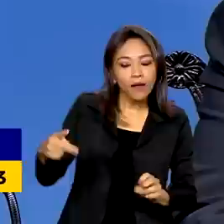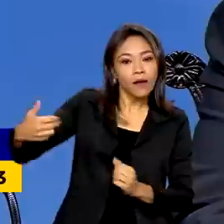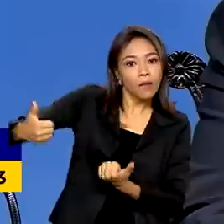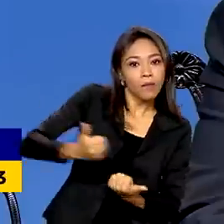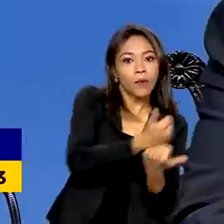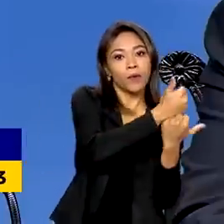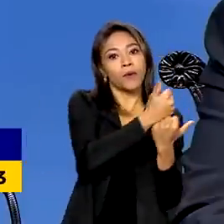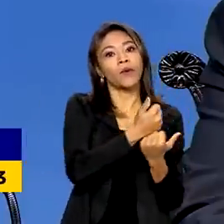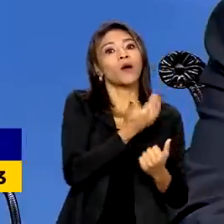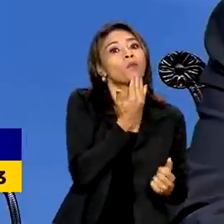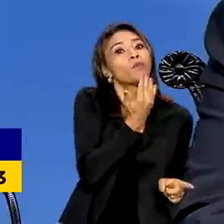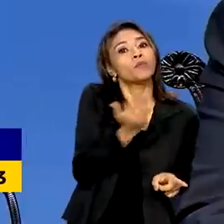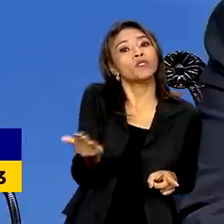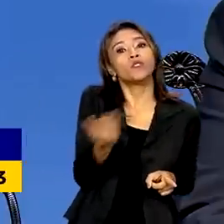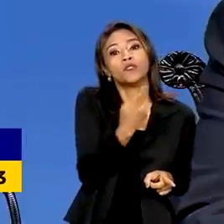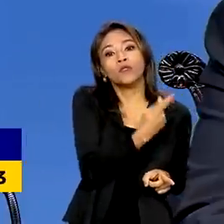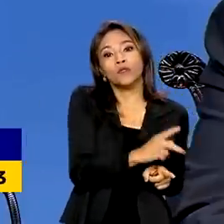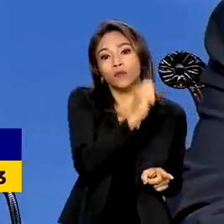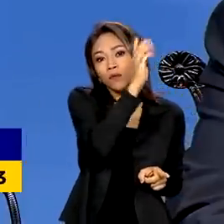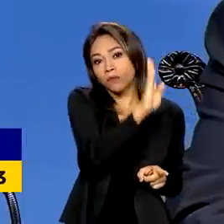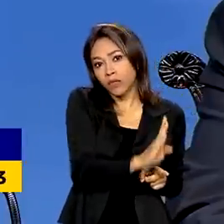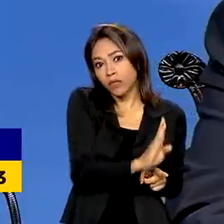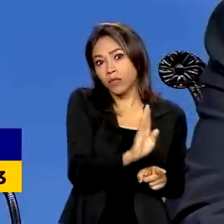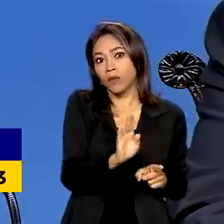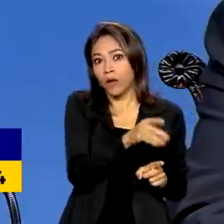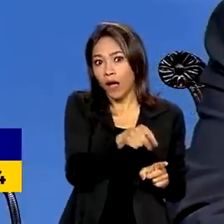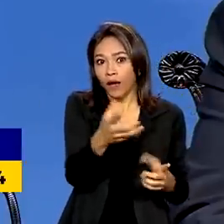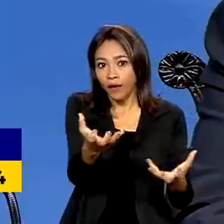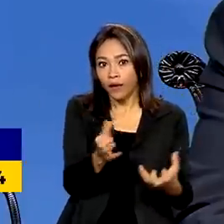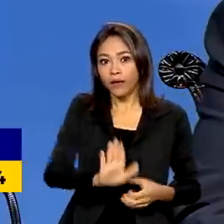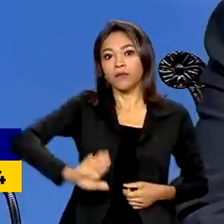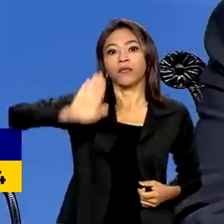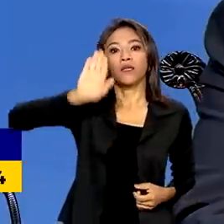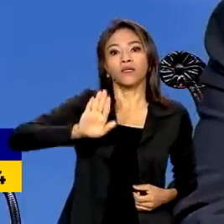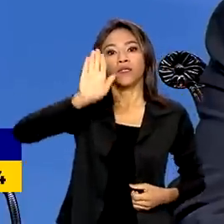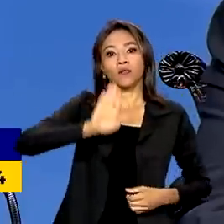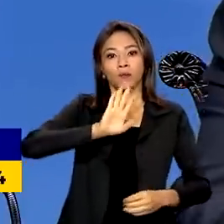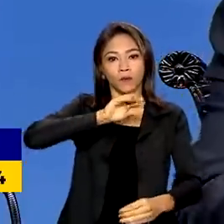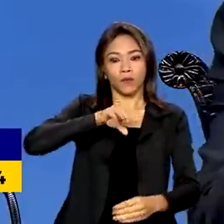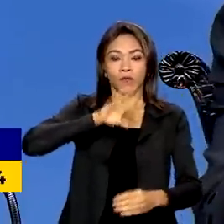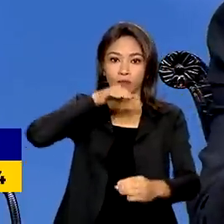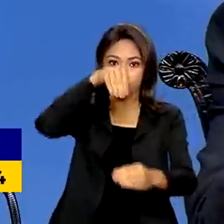ao pleito brasileiro e à sua candidatura a um assento permanente no Conselho de Segurança.